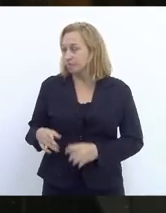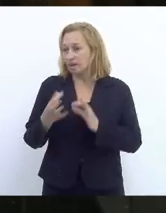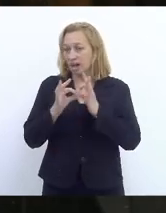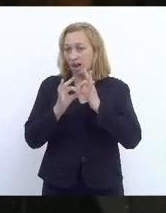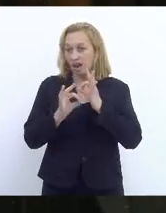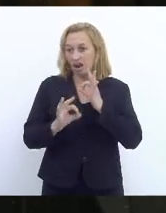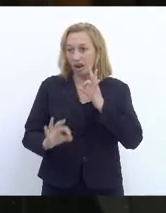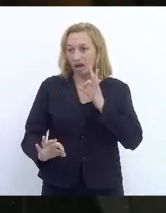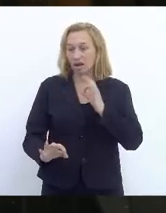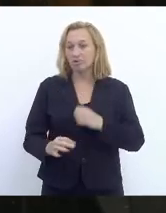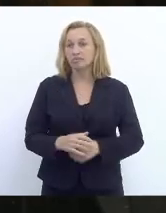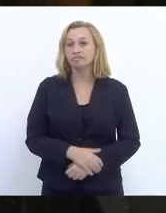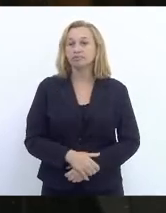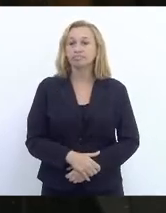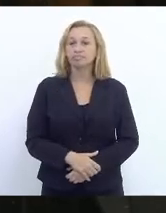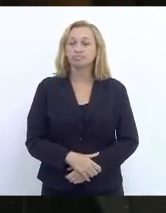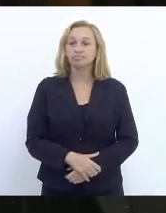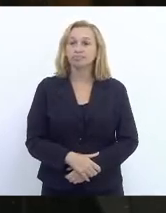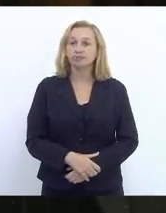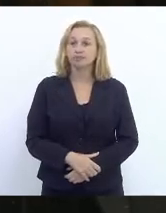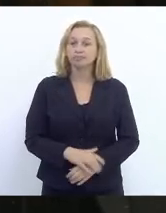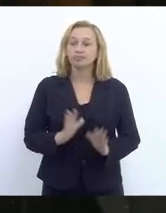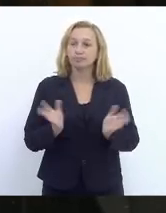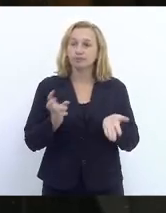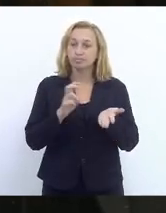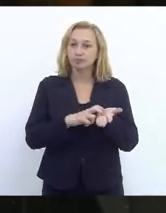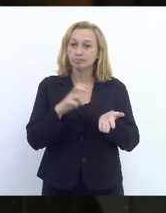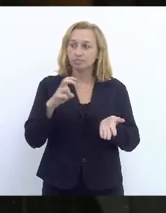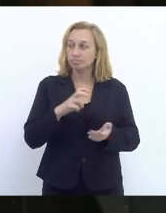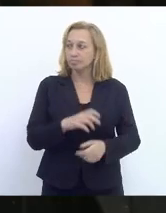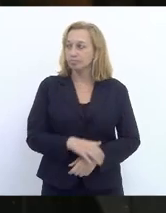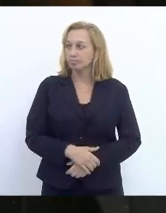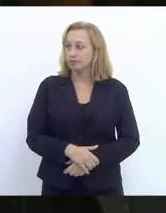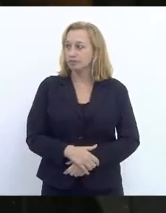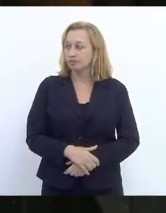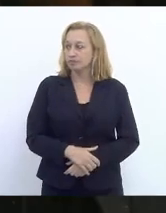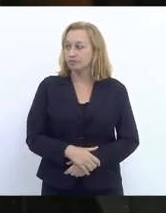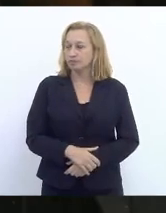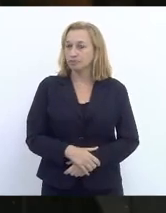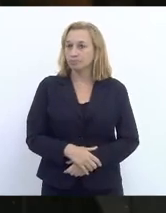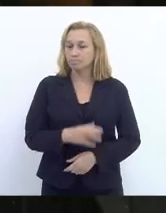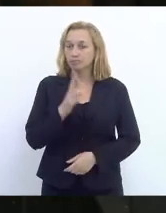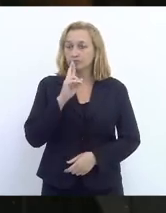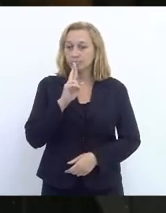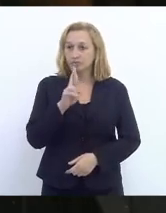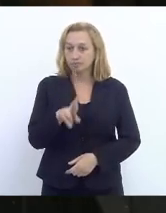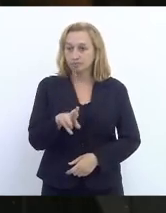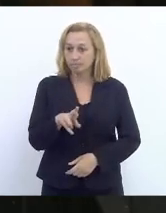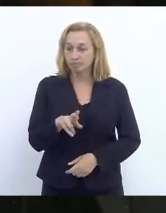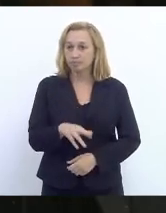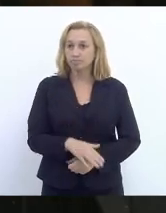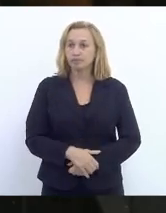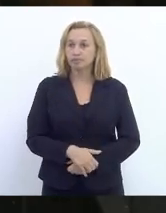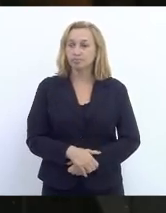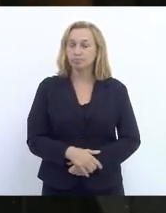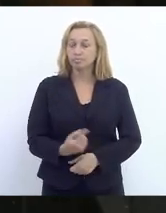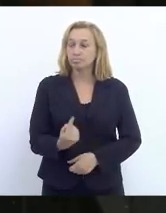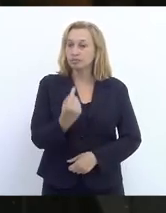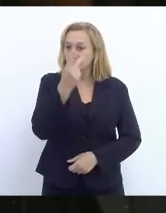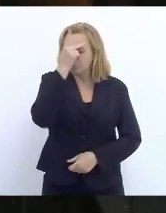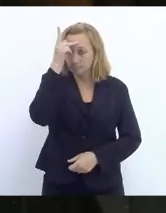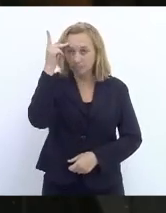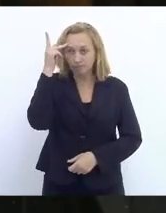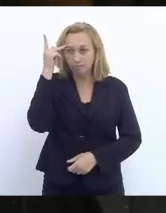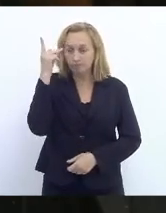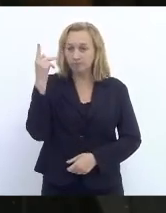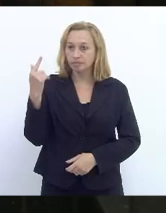prolongar eu hoje de manhã respondendo a uma pessoa